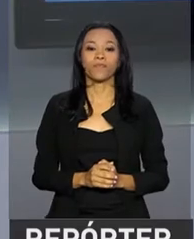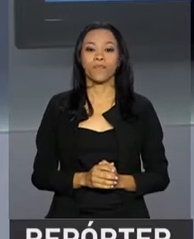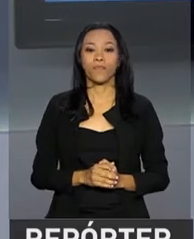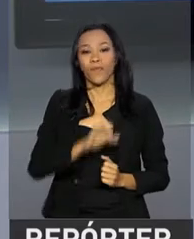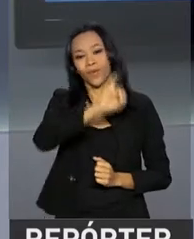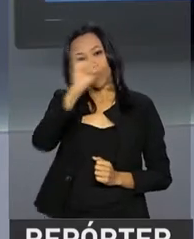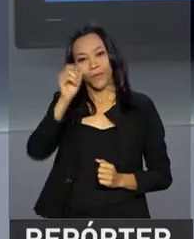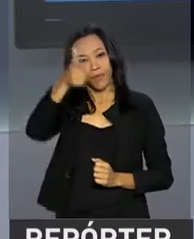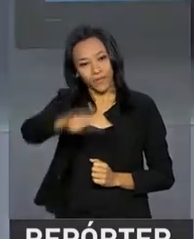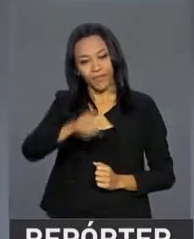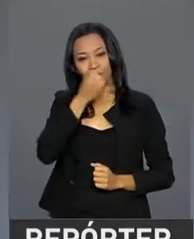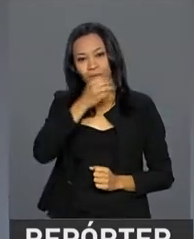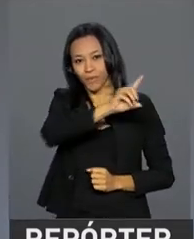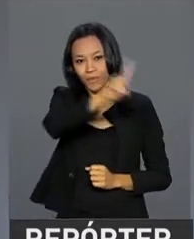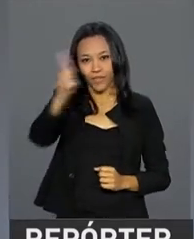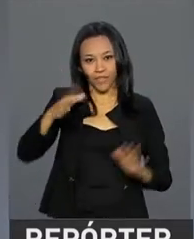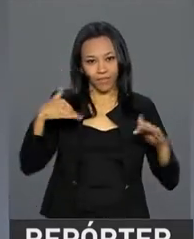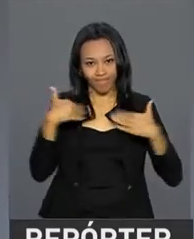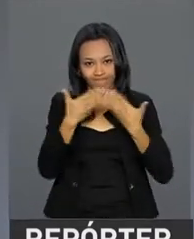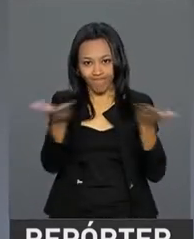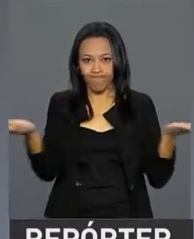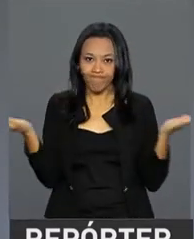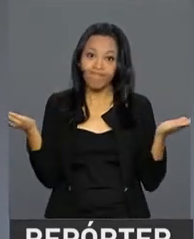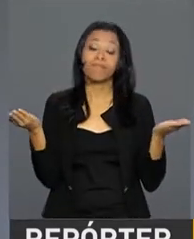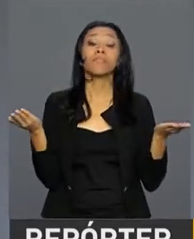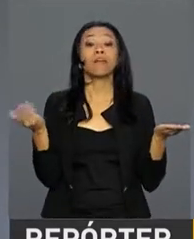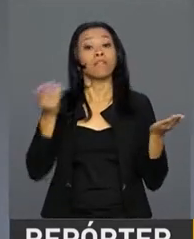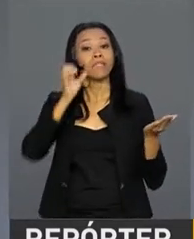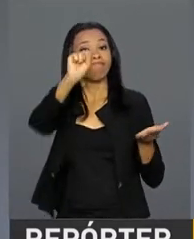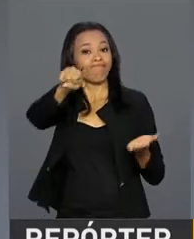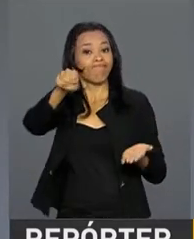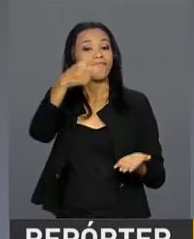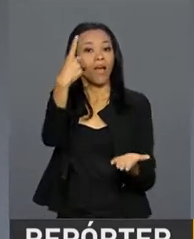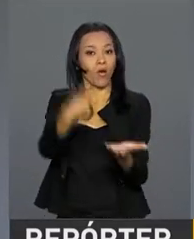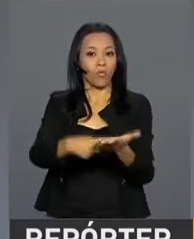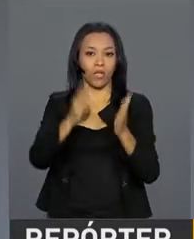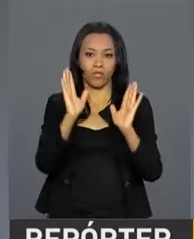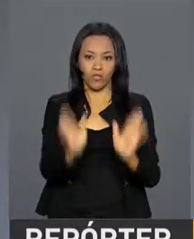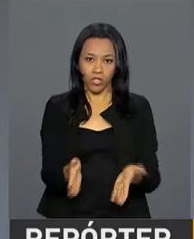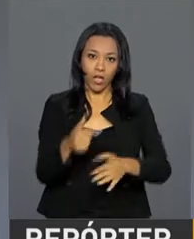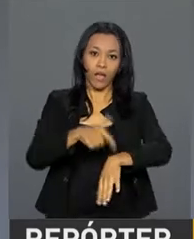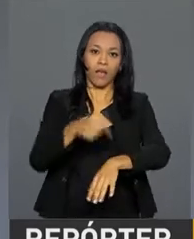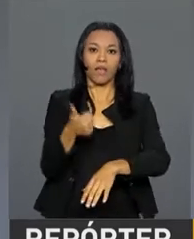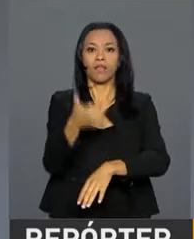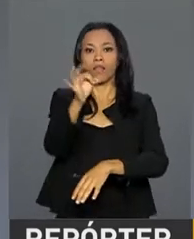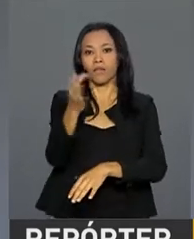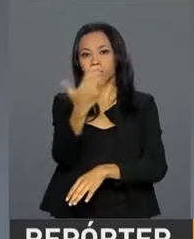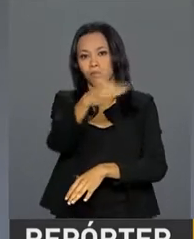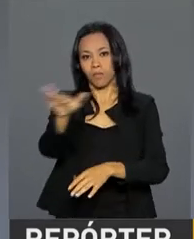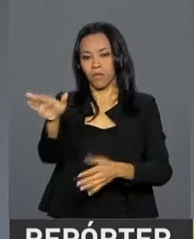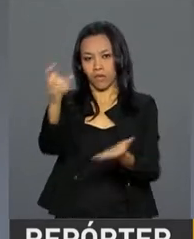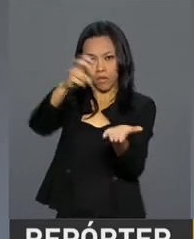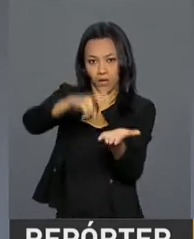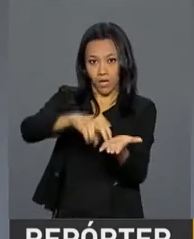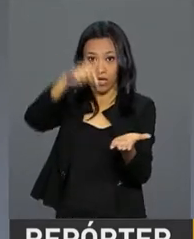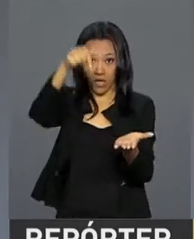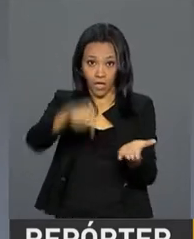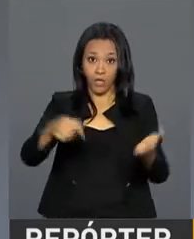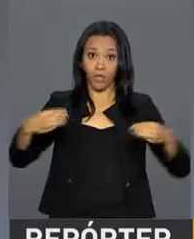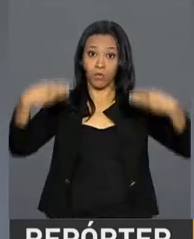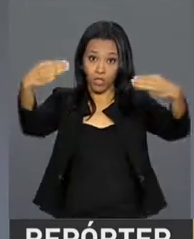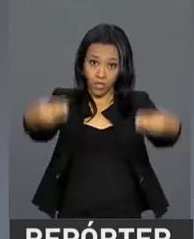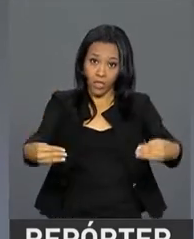Carol, bom dia mais uma vez para você e para todos. É isso, está marcado para daqui a pouco, 10h30 da manhã, aqui na sede do Ministério em Brasília,